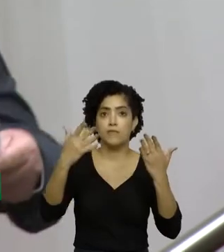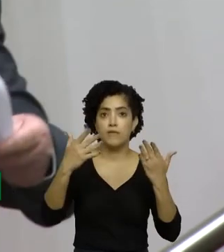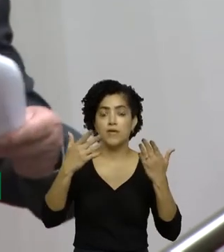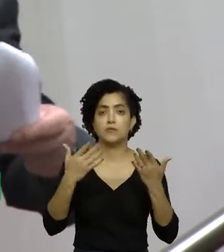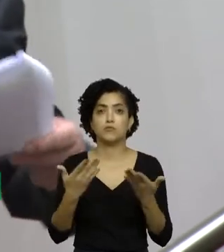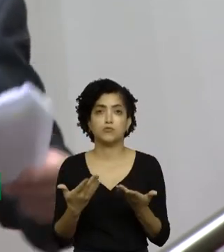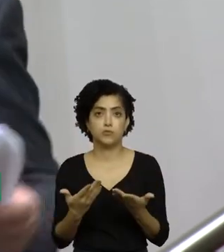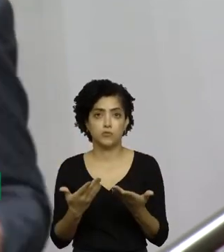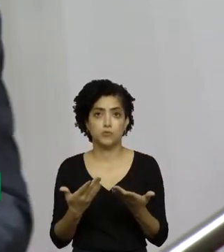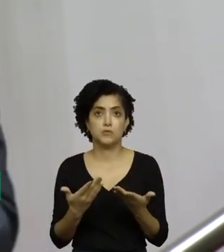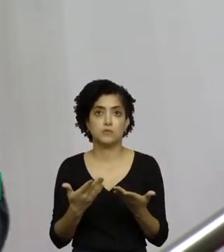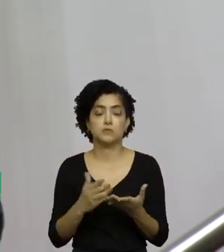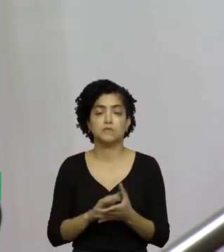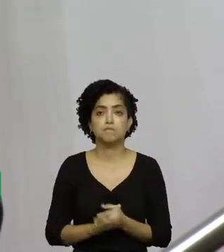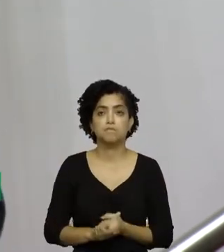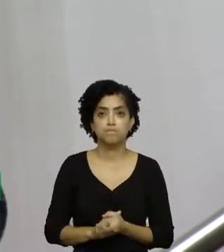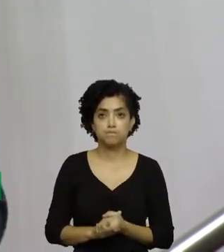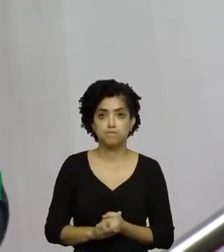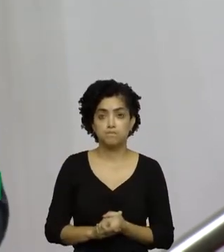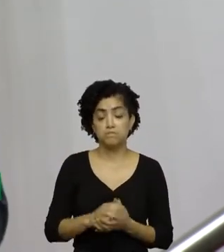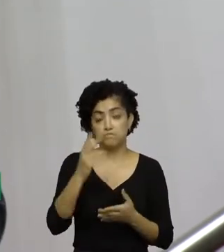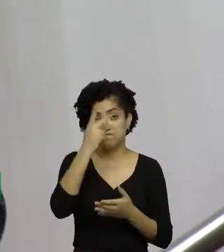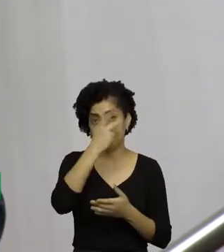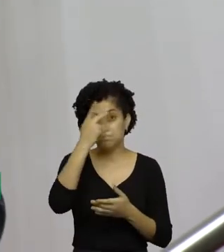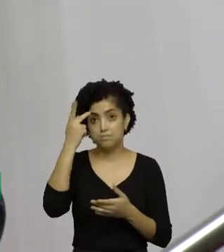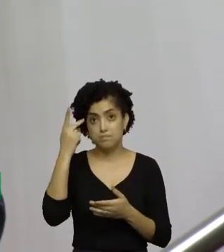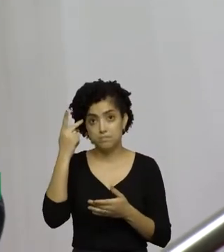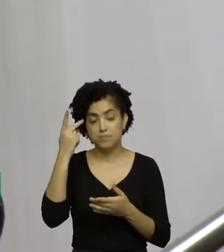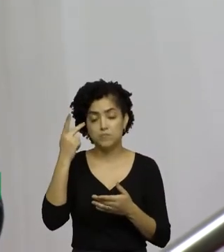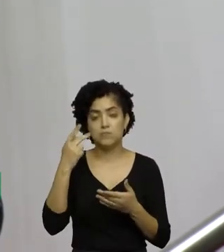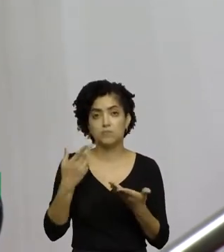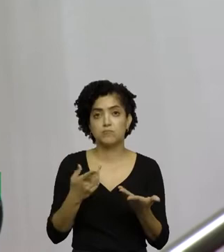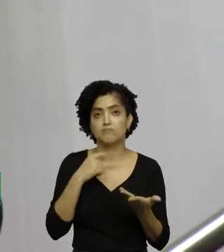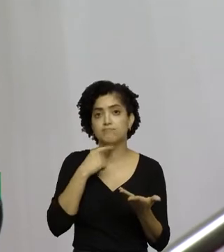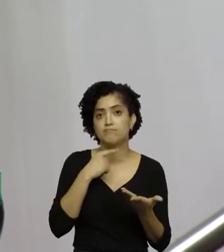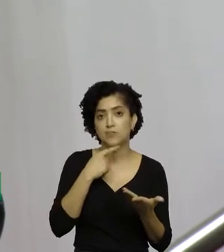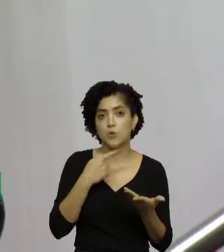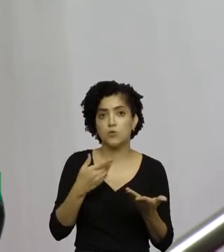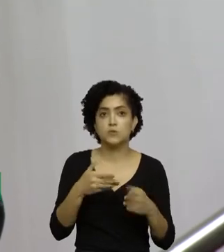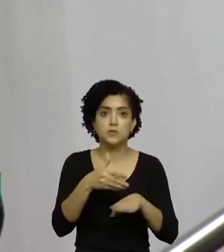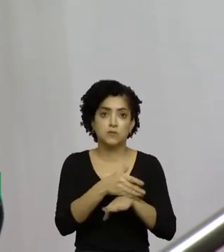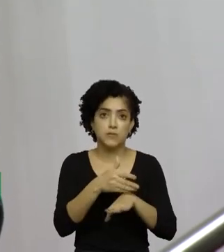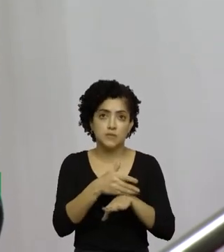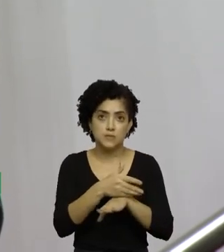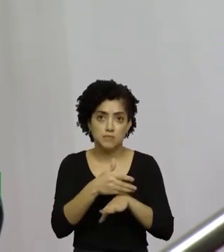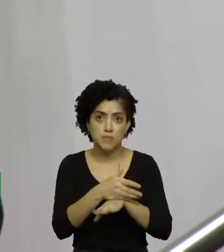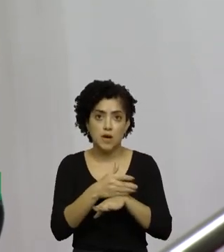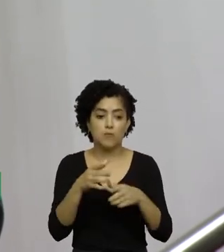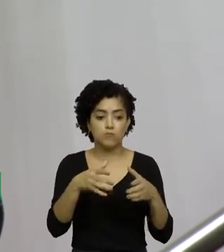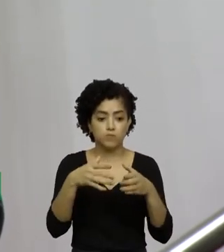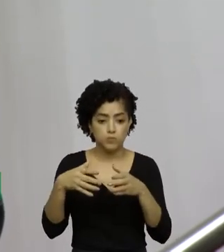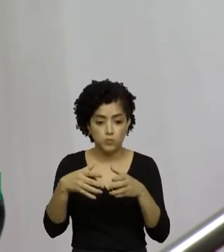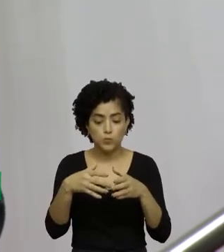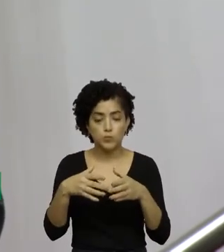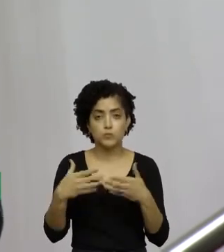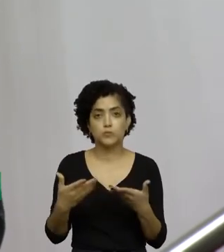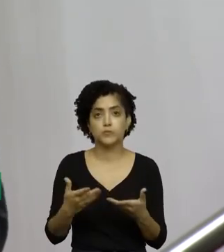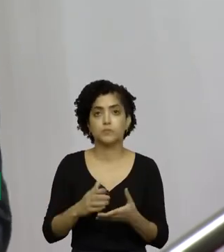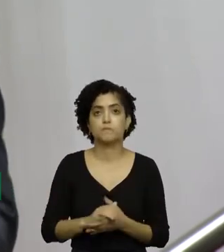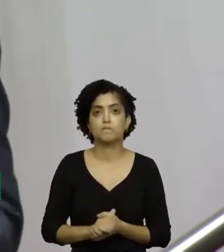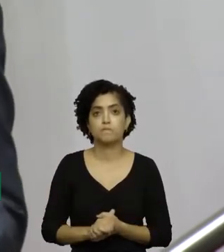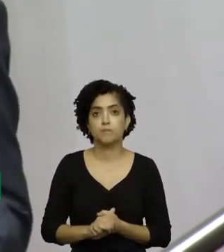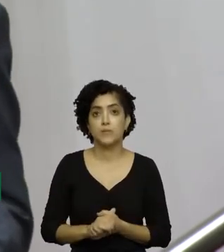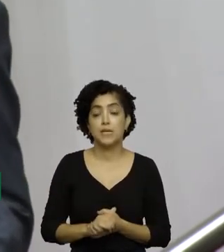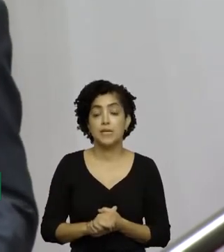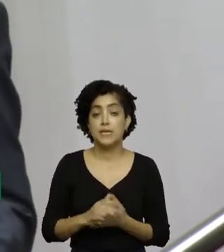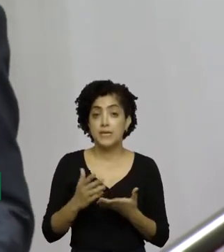se pudesse envolver pessoas e entidades e por ali afora. E de dizer